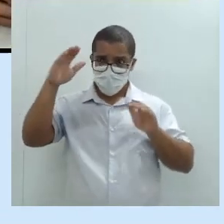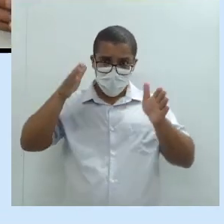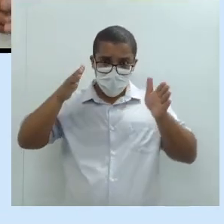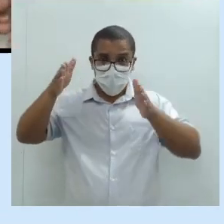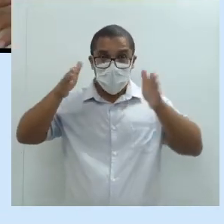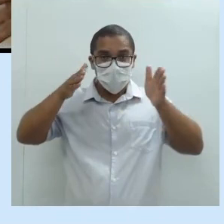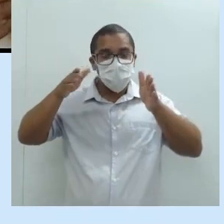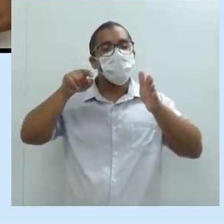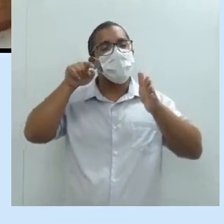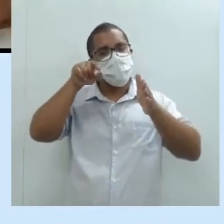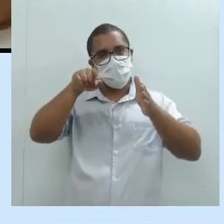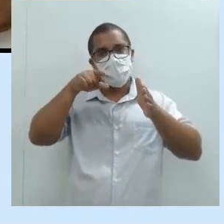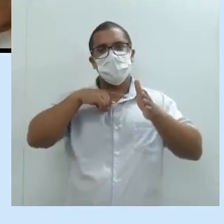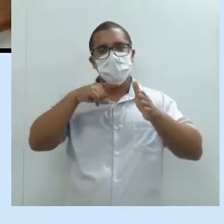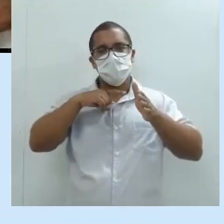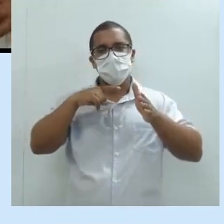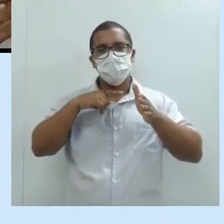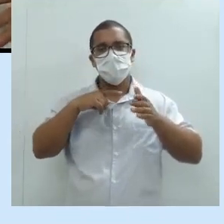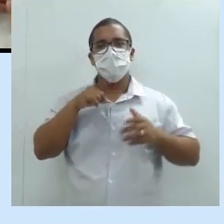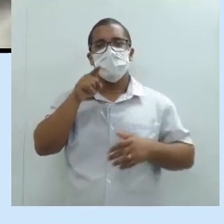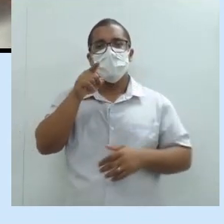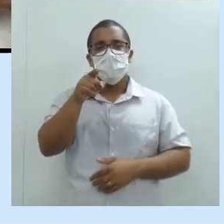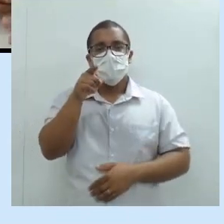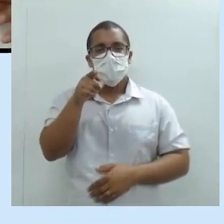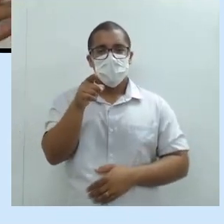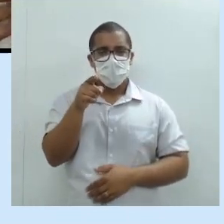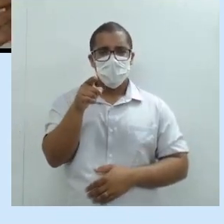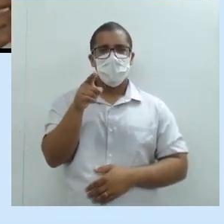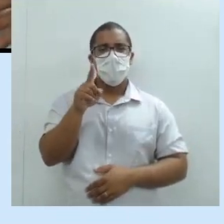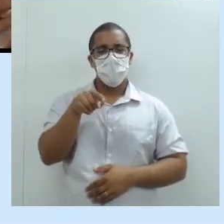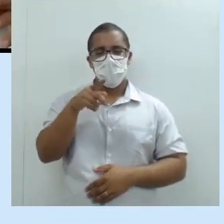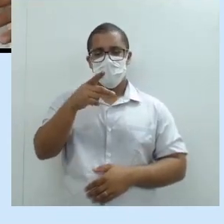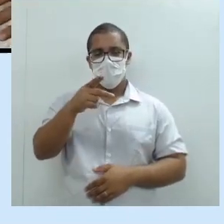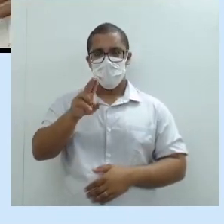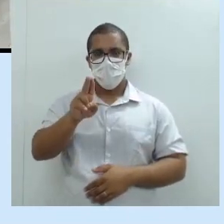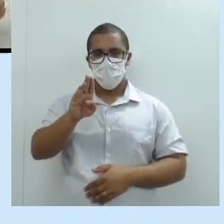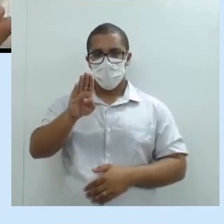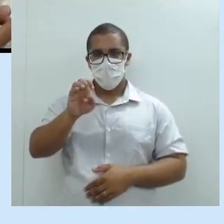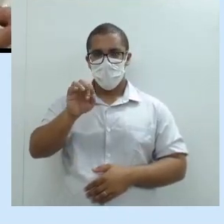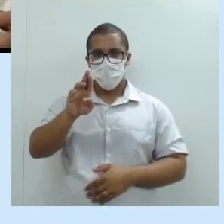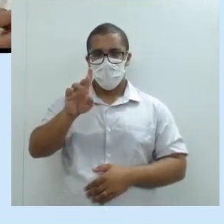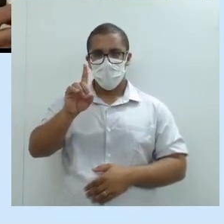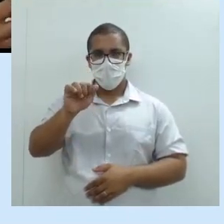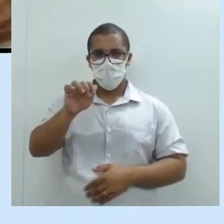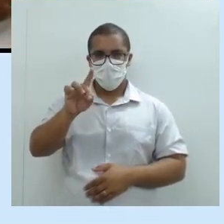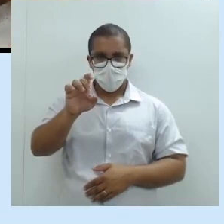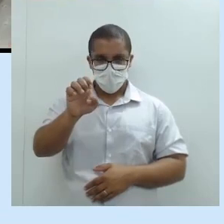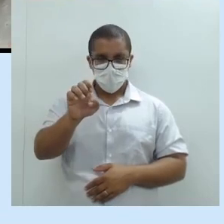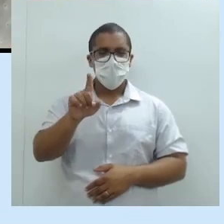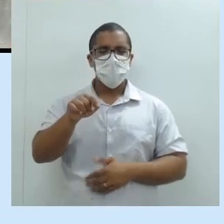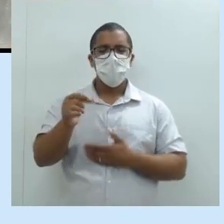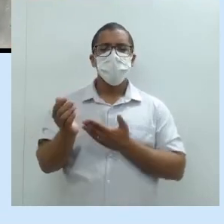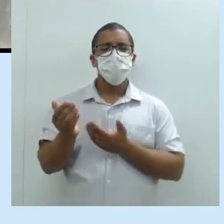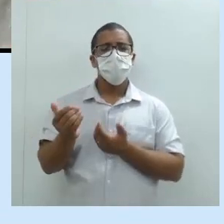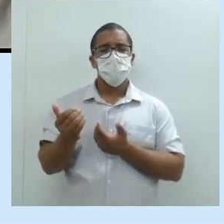quando chega ali no período da puberdade, o que é que vai acontecer? Vai acontecer que vai